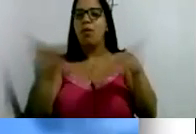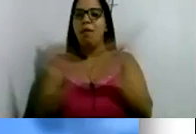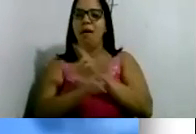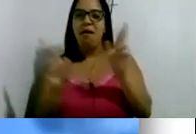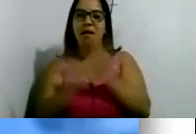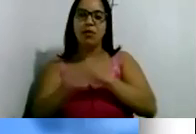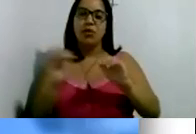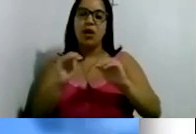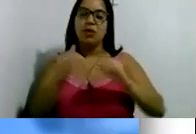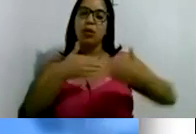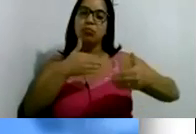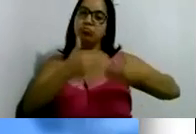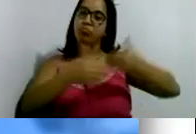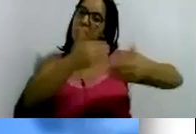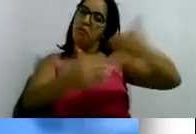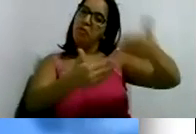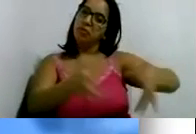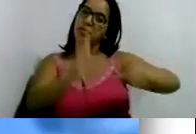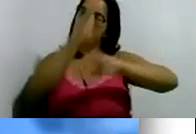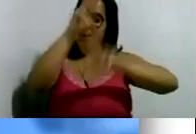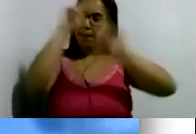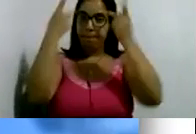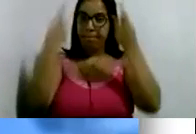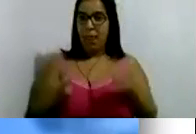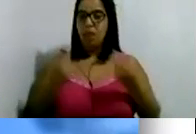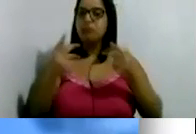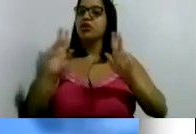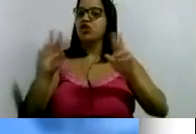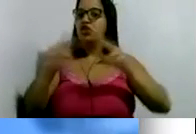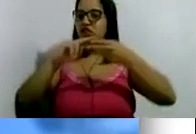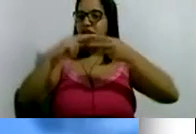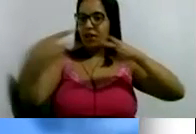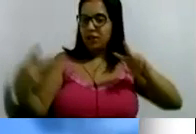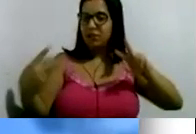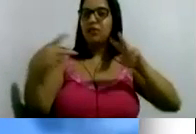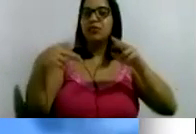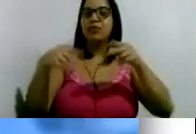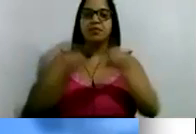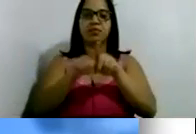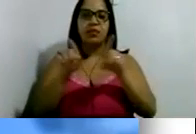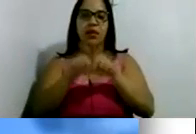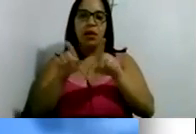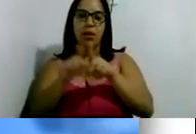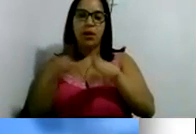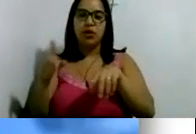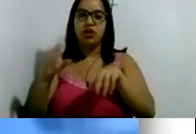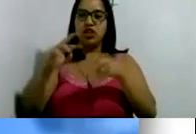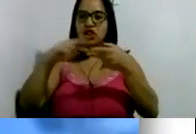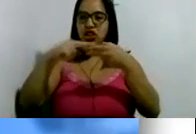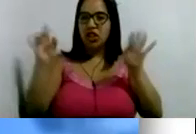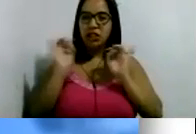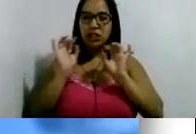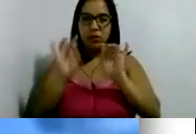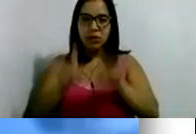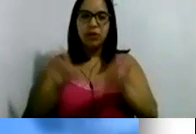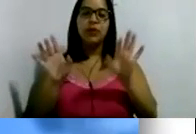desenvolvimento, tanto na regulação genética da morfogênese, quanto na expressão de genes específicos,